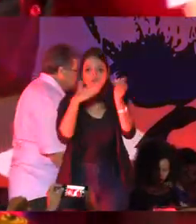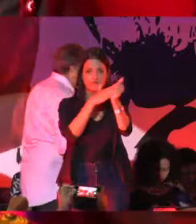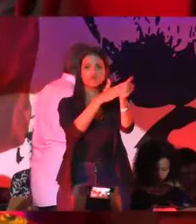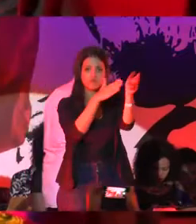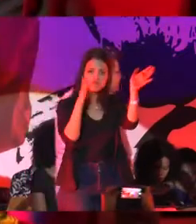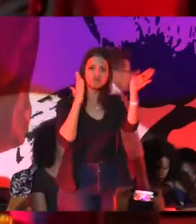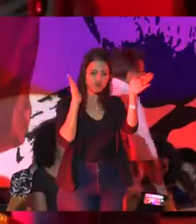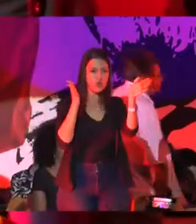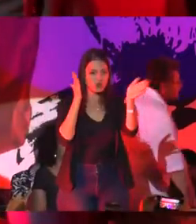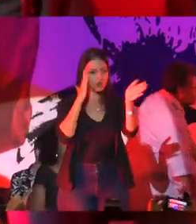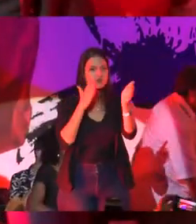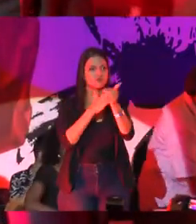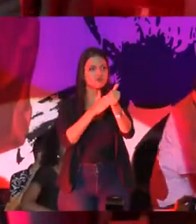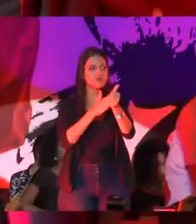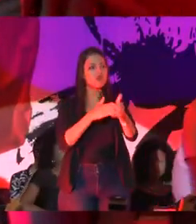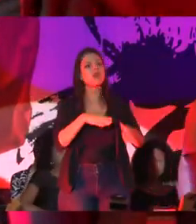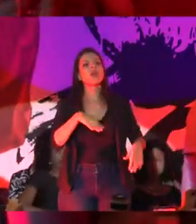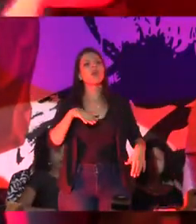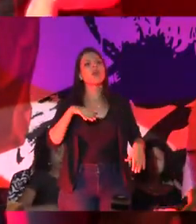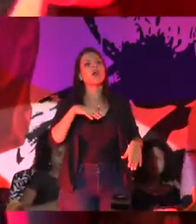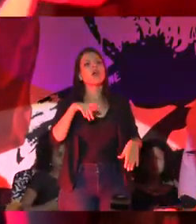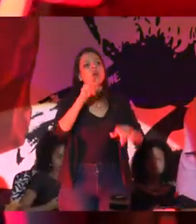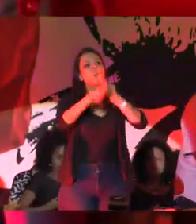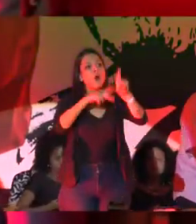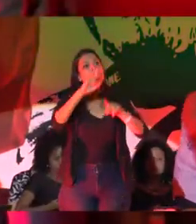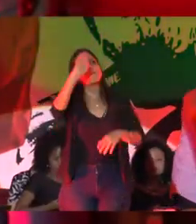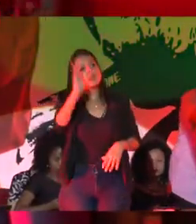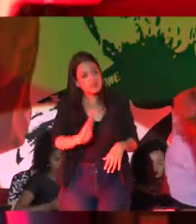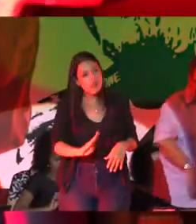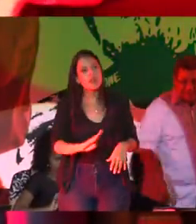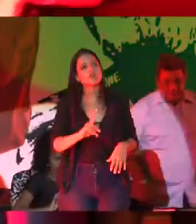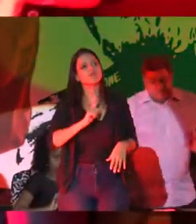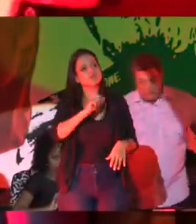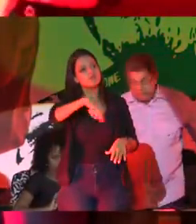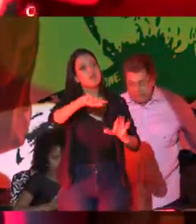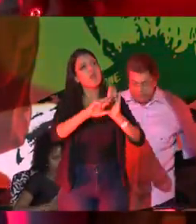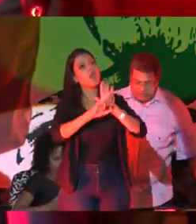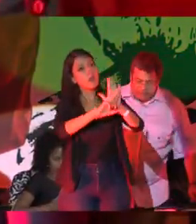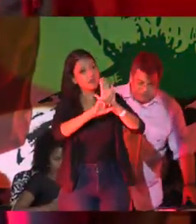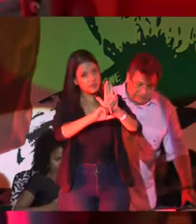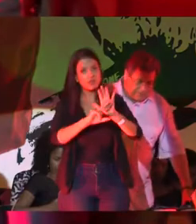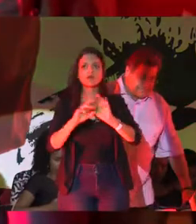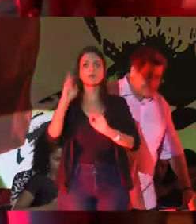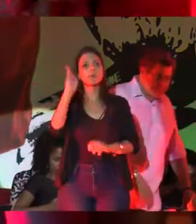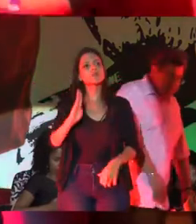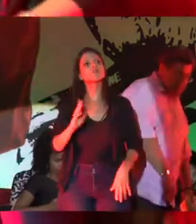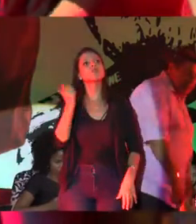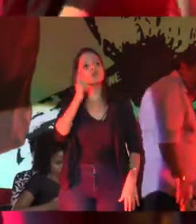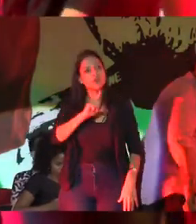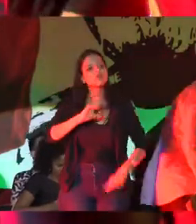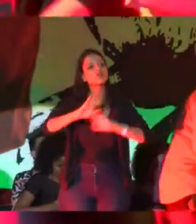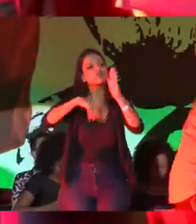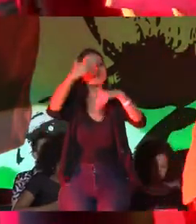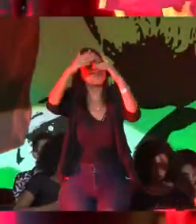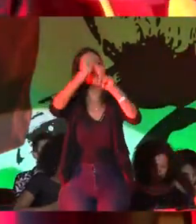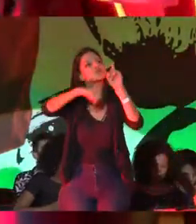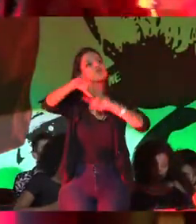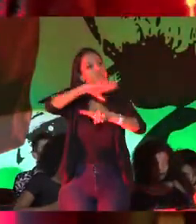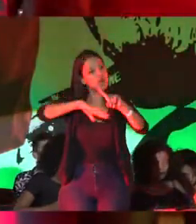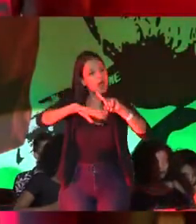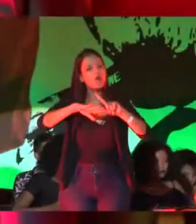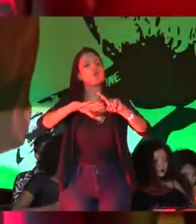quem melhor o representa, para que o Brasil retome o caminho do desenvolvimento, com inclusão social,